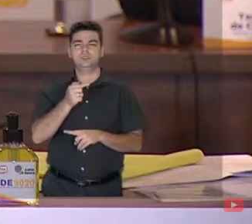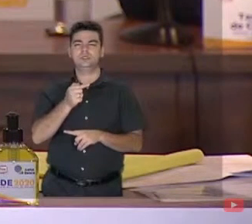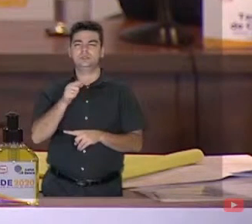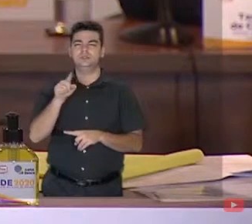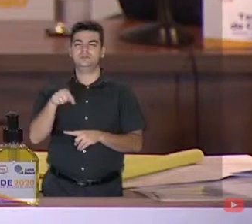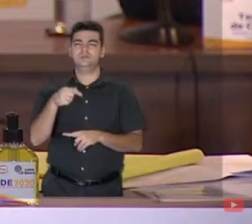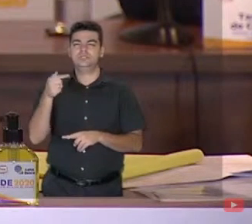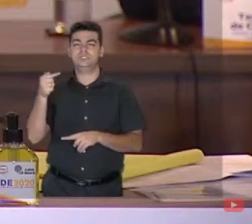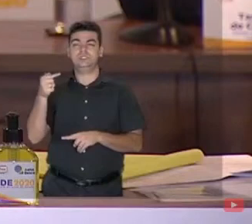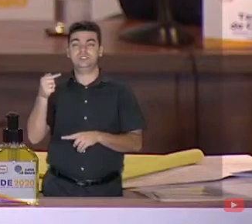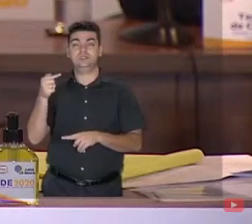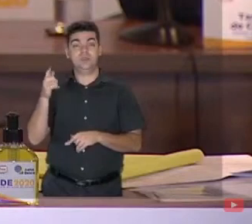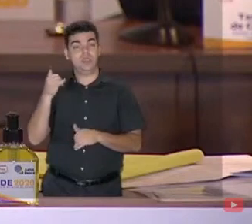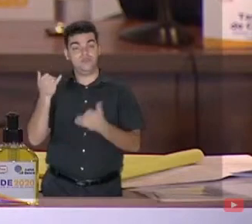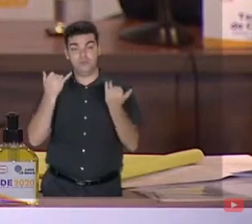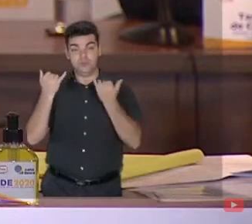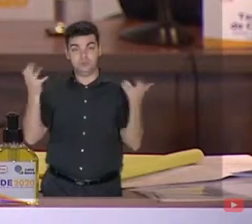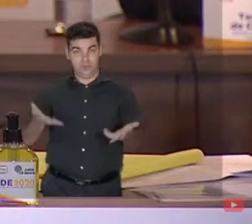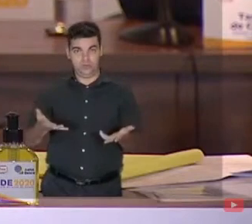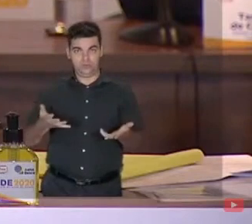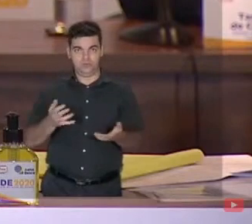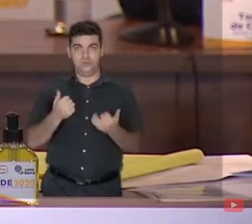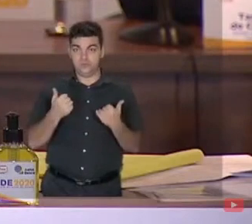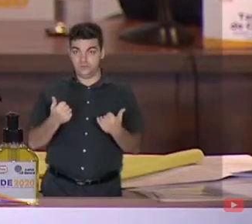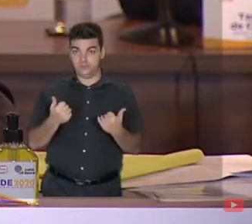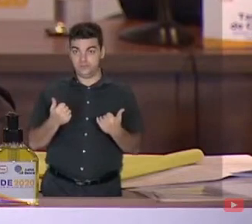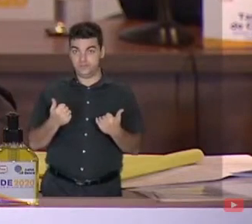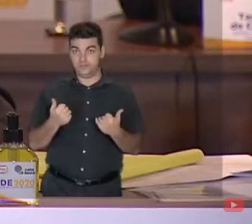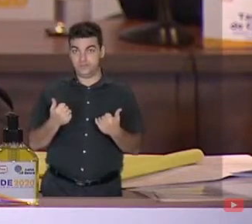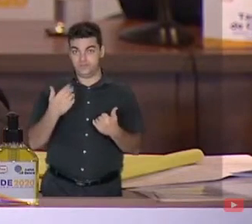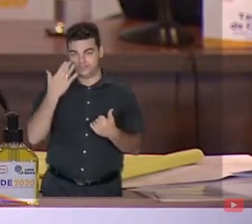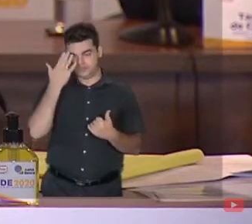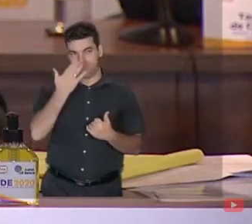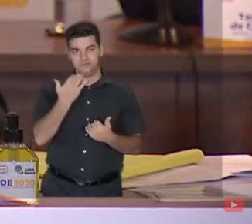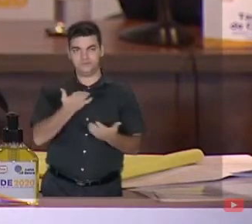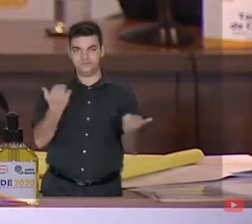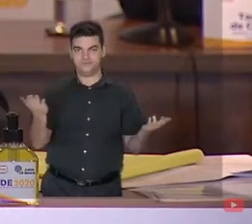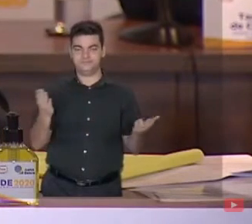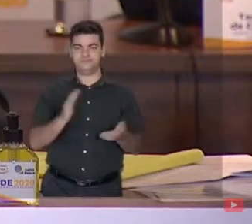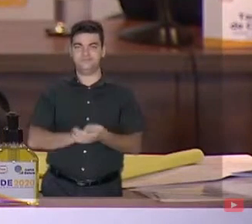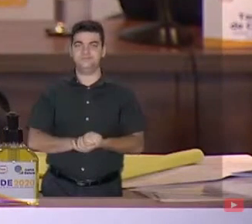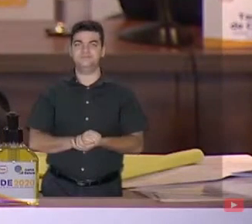57,77%. Essas são as informações desse momento. Ok? Obrigada, boa noite.